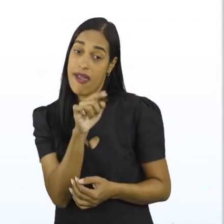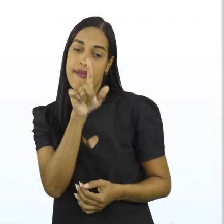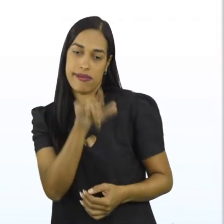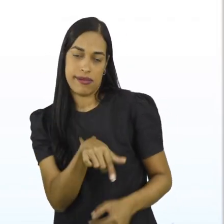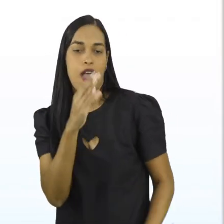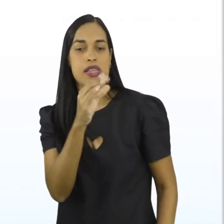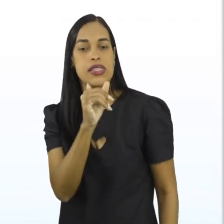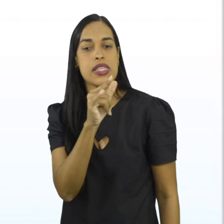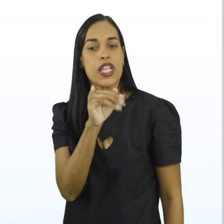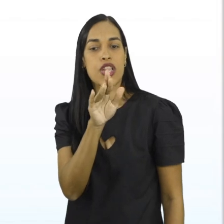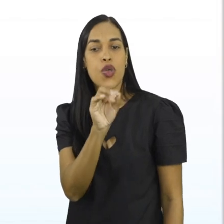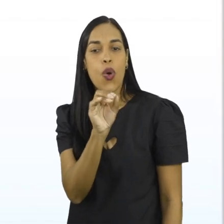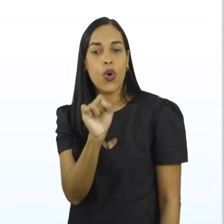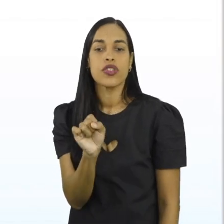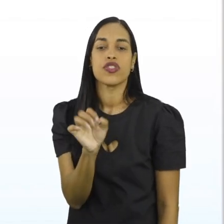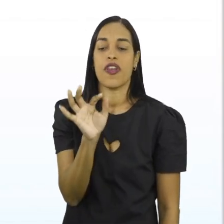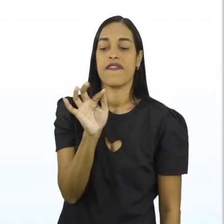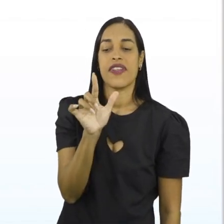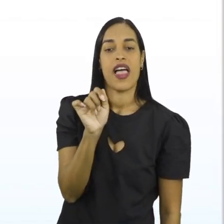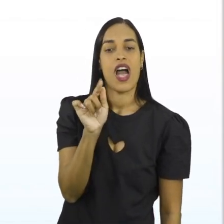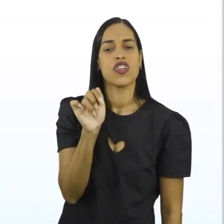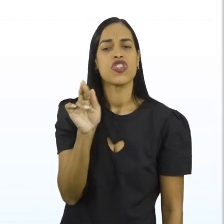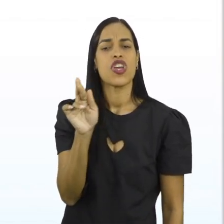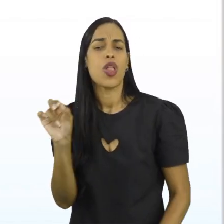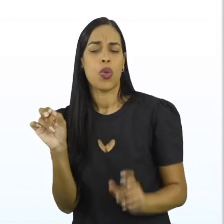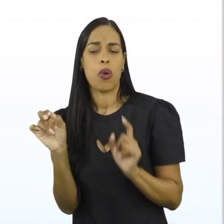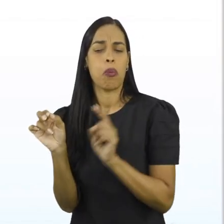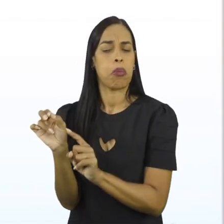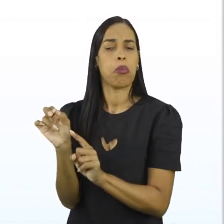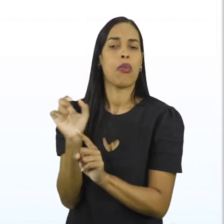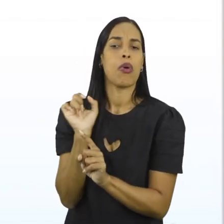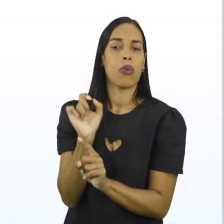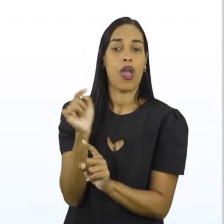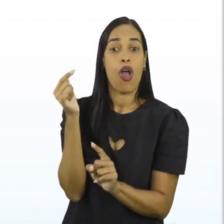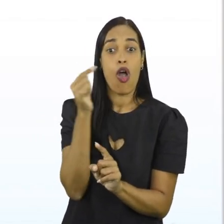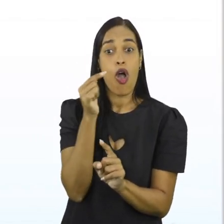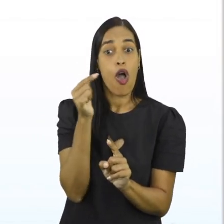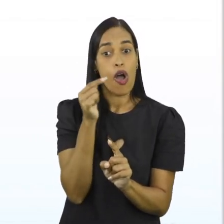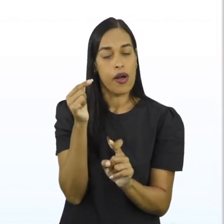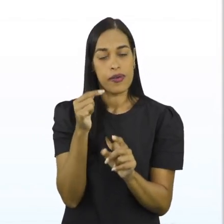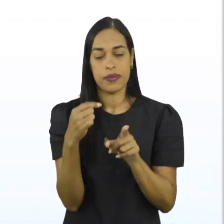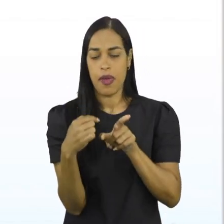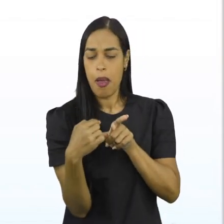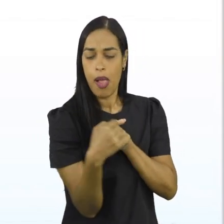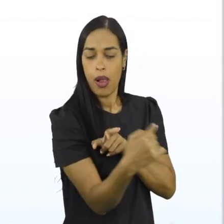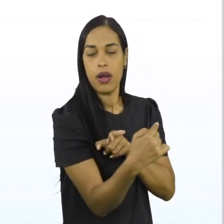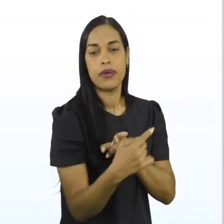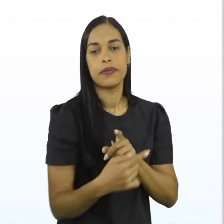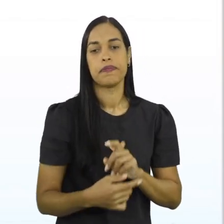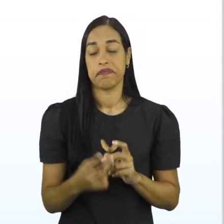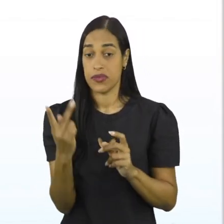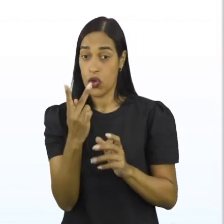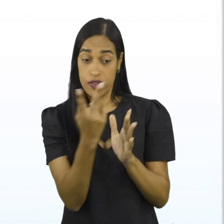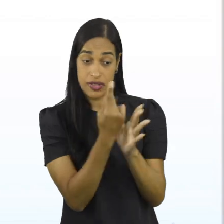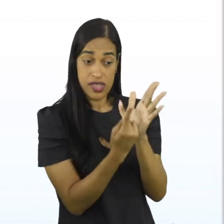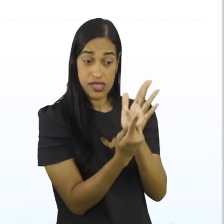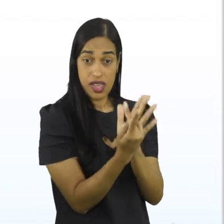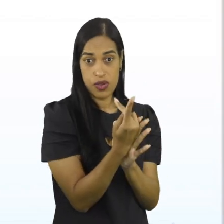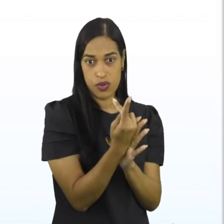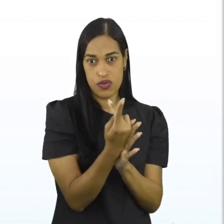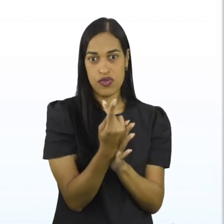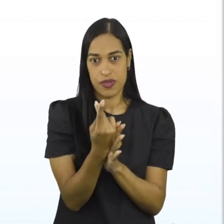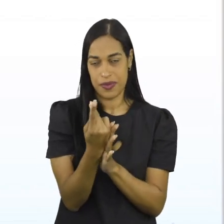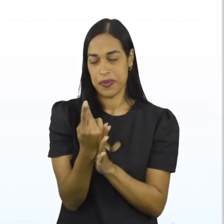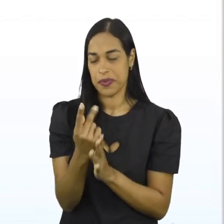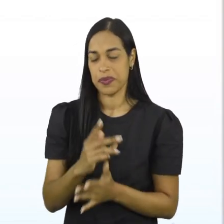E o flagelo, você vai ter isso aqui. Então eu tenho os cílios e flagelos. Isso aí é formado pelos centríolos.